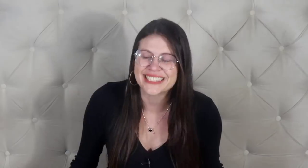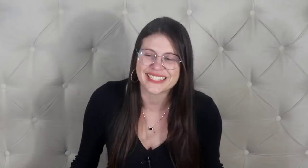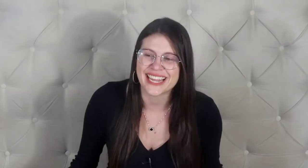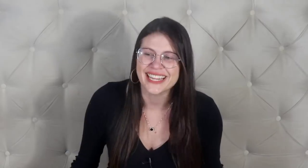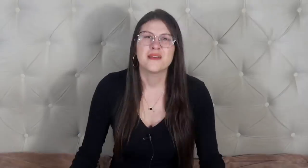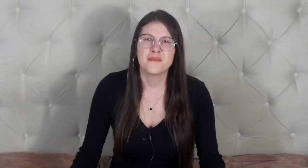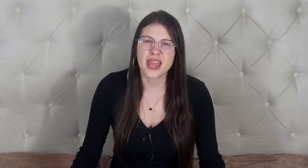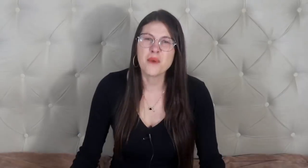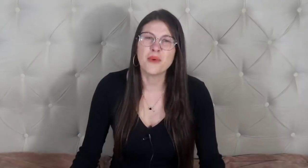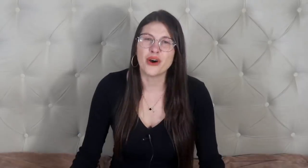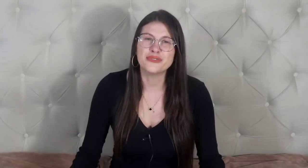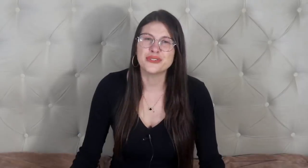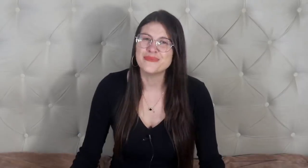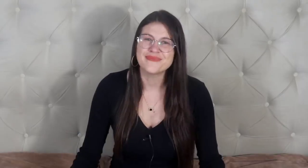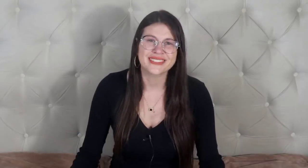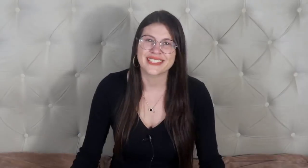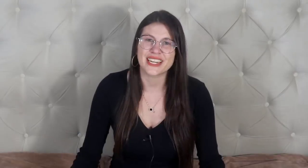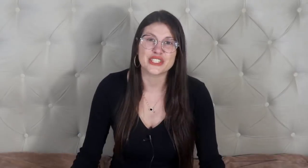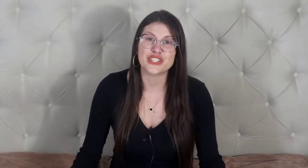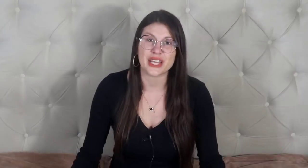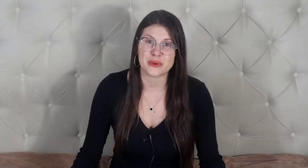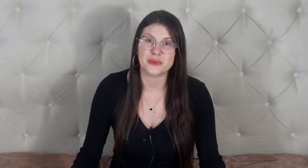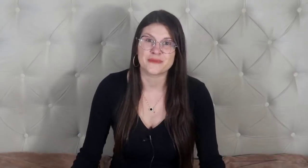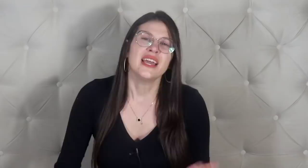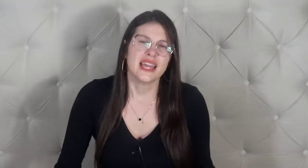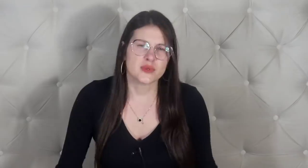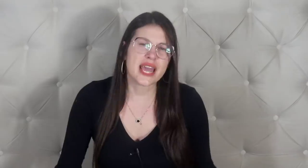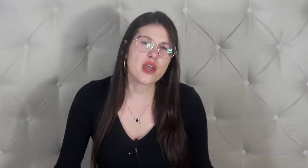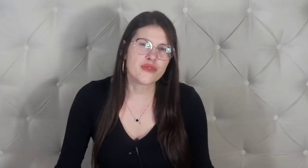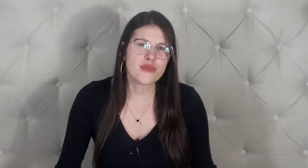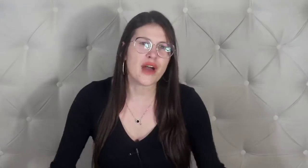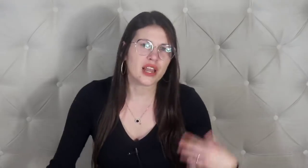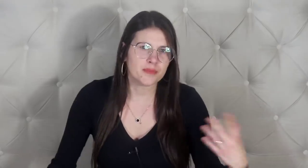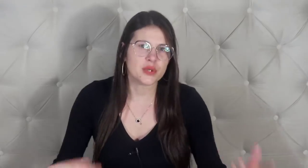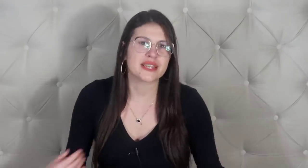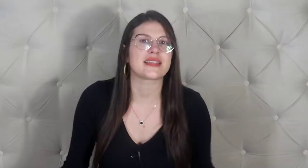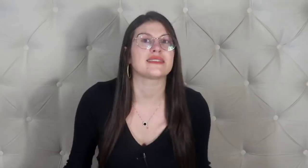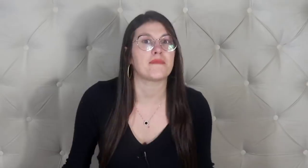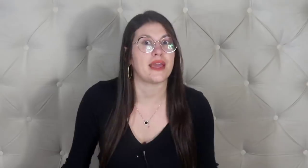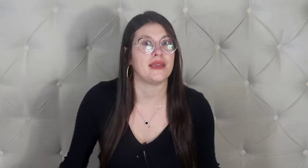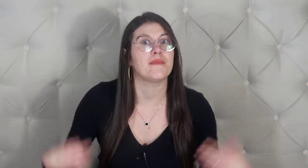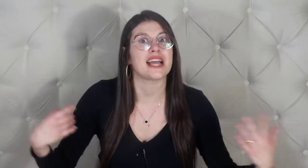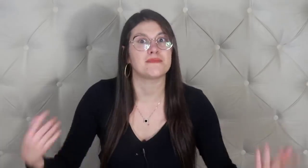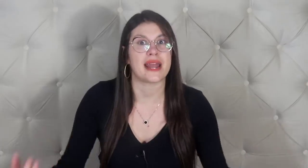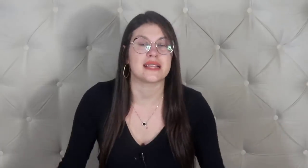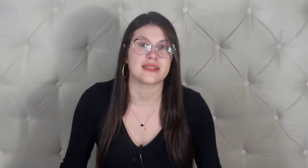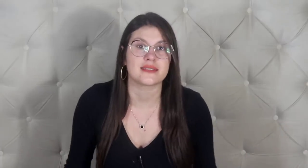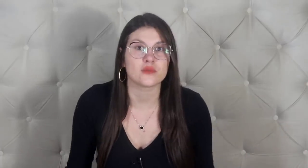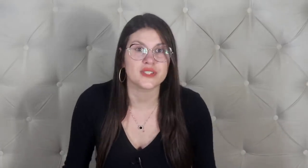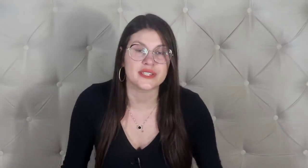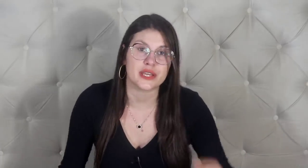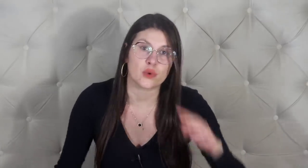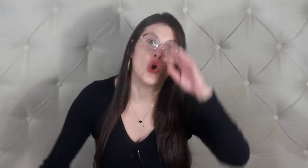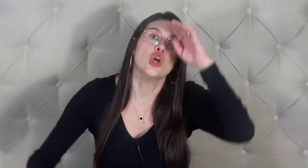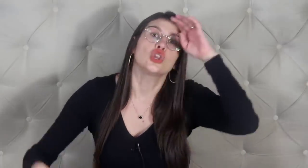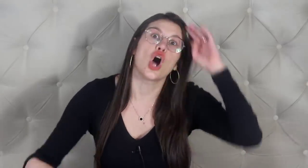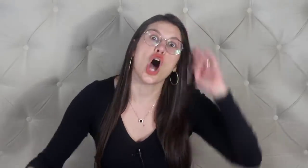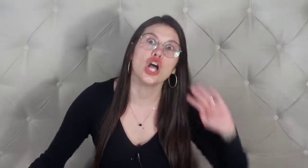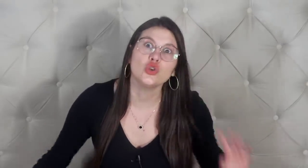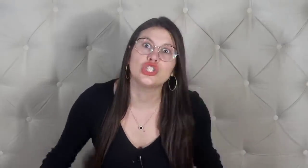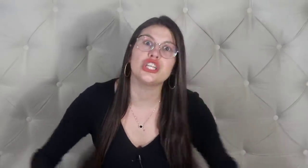são desses, né? Meu povo, grande erro. Eu sei que eu vivo falando pra vocês que a CPI mais parece sessão de